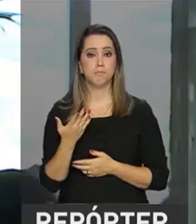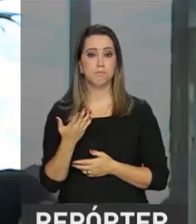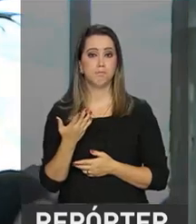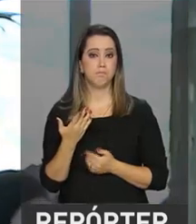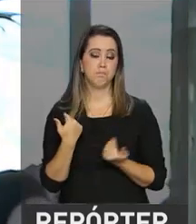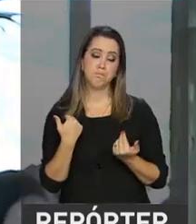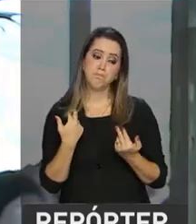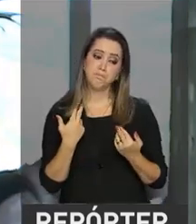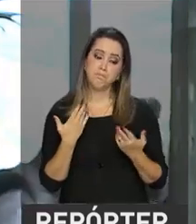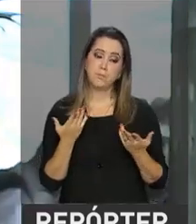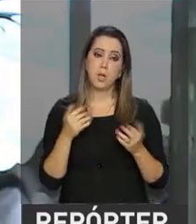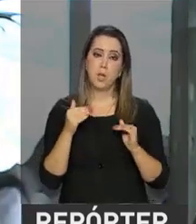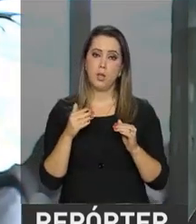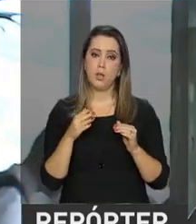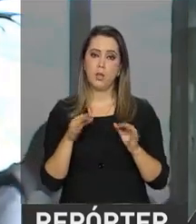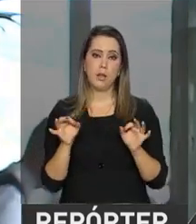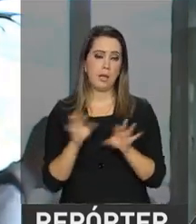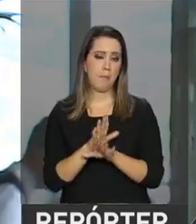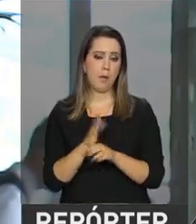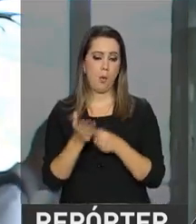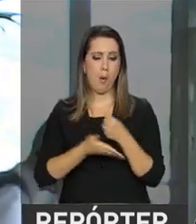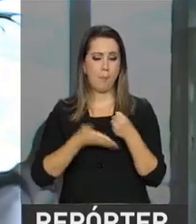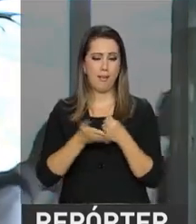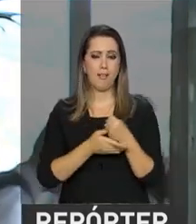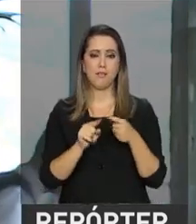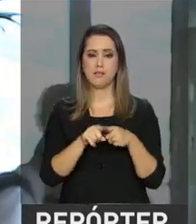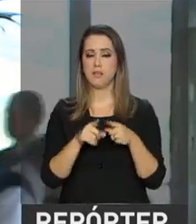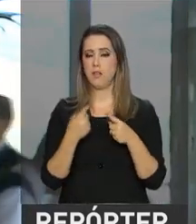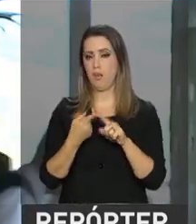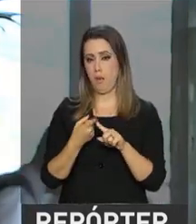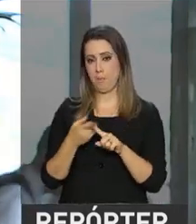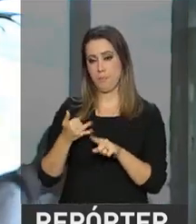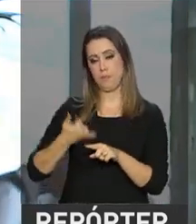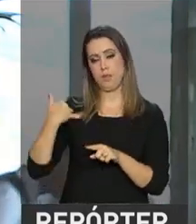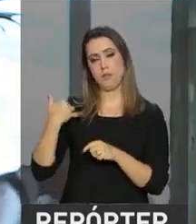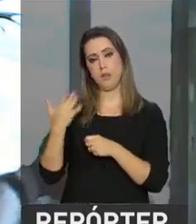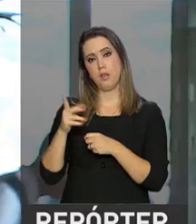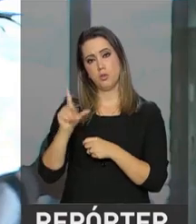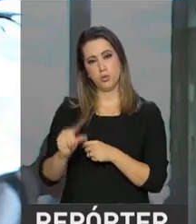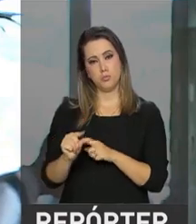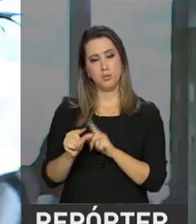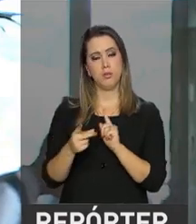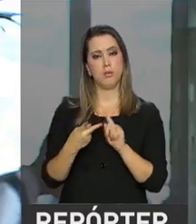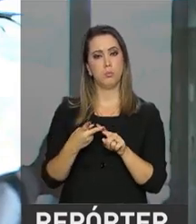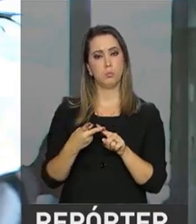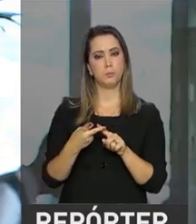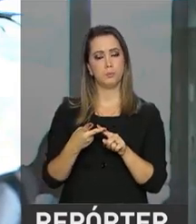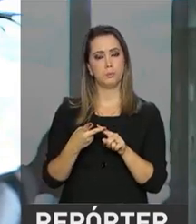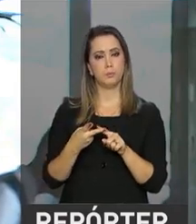os pilares da reforma, que são o estabelecimento de uma idade mínima e o estabelecimento de